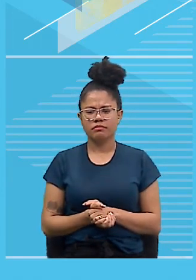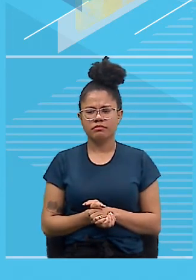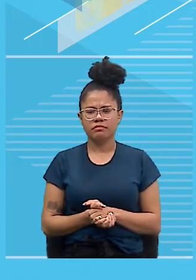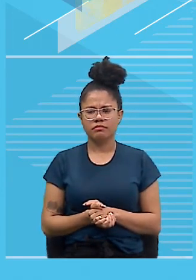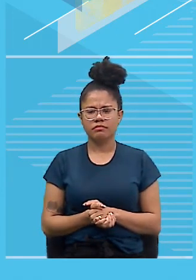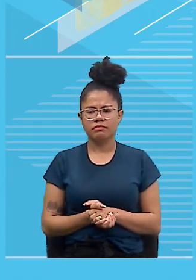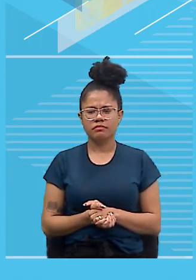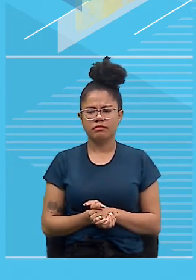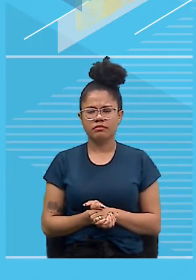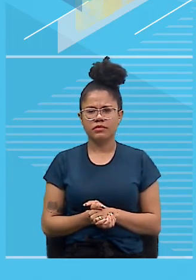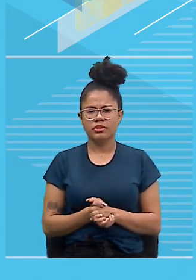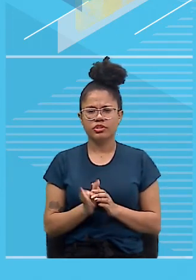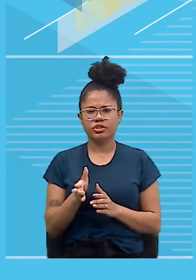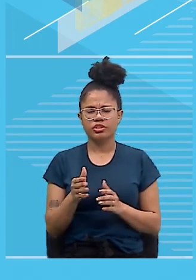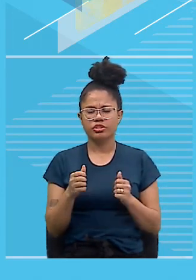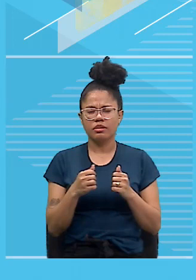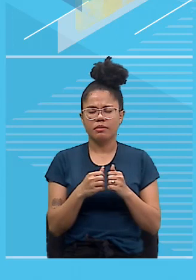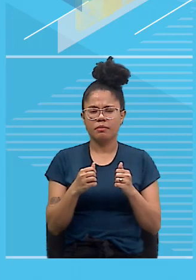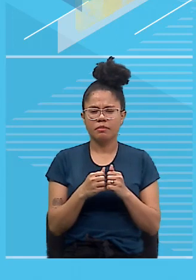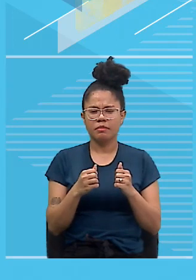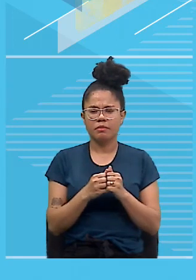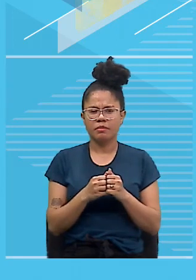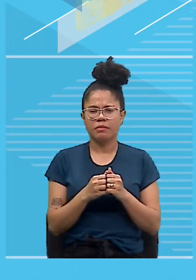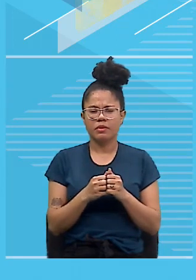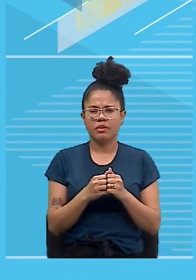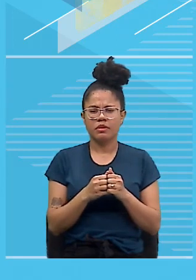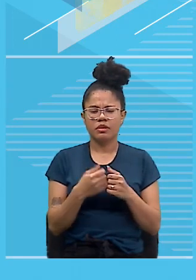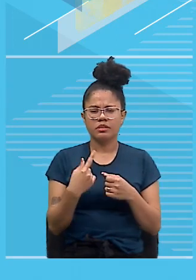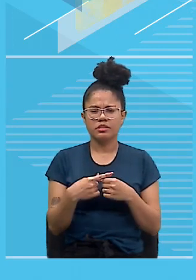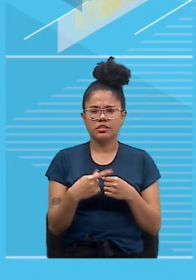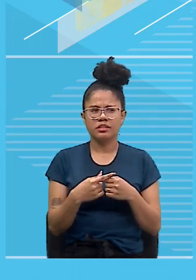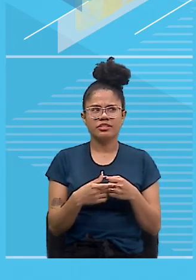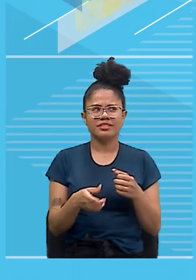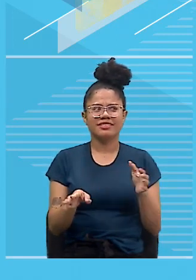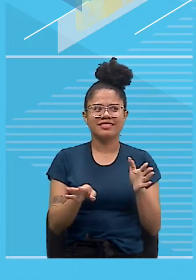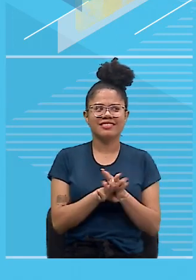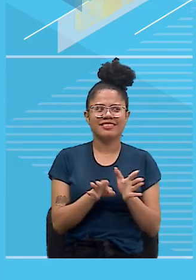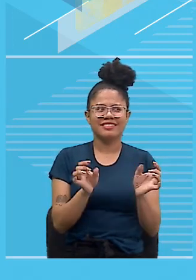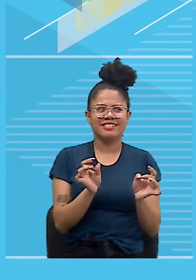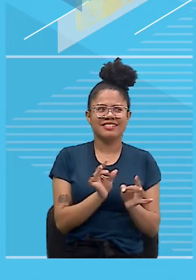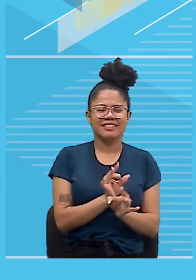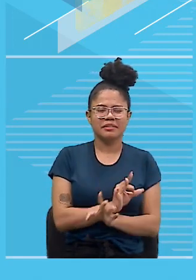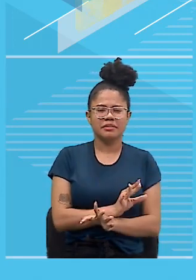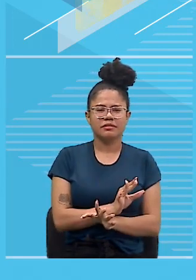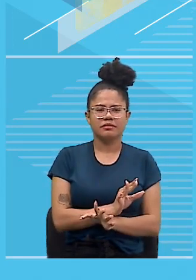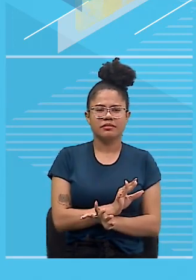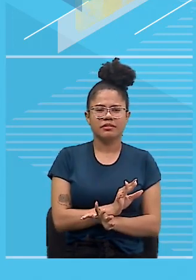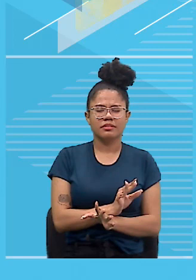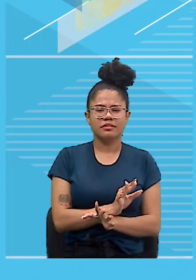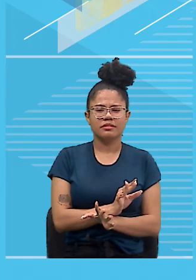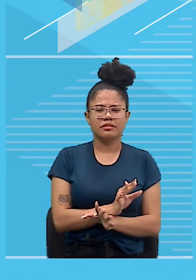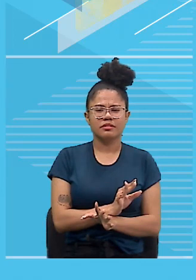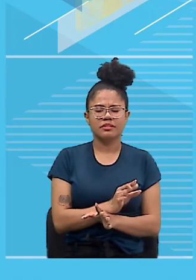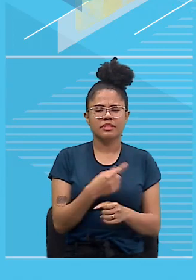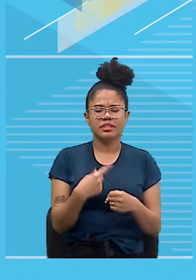fica já quase no final da cidade só que eu tô trocando a cidade meu Deus Como é o nome da escola